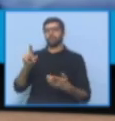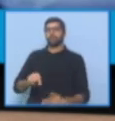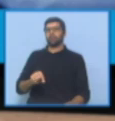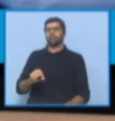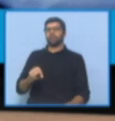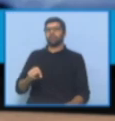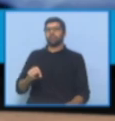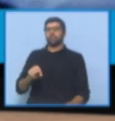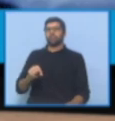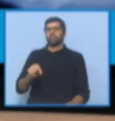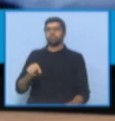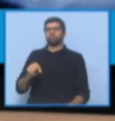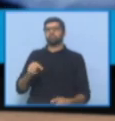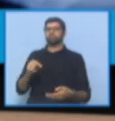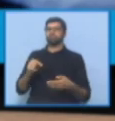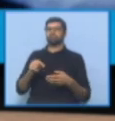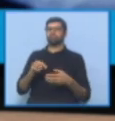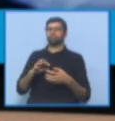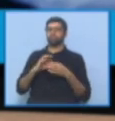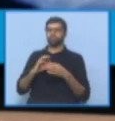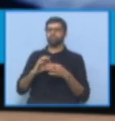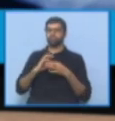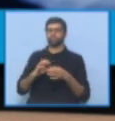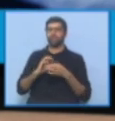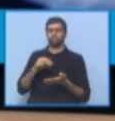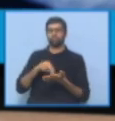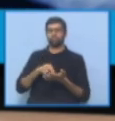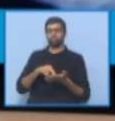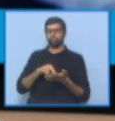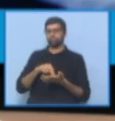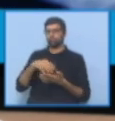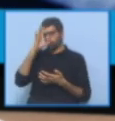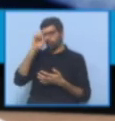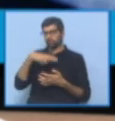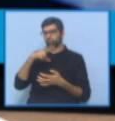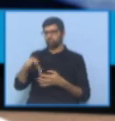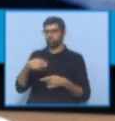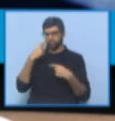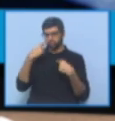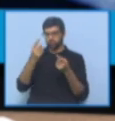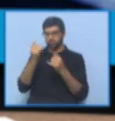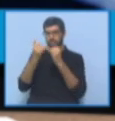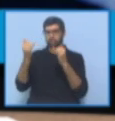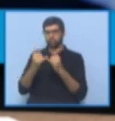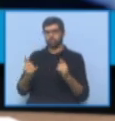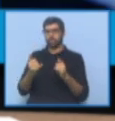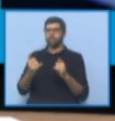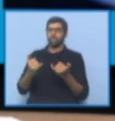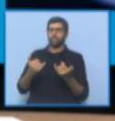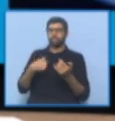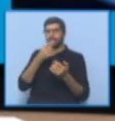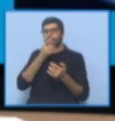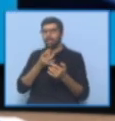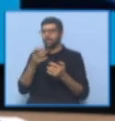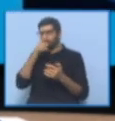também estarmos solidários com a posição que o governo português manifestou em termos internacionais, de não deixar que estas